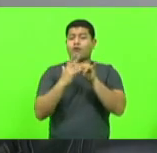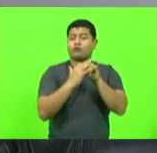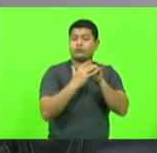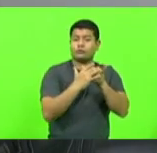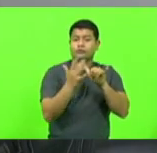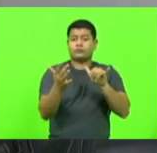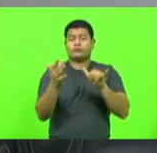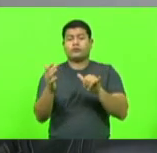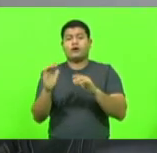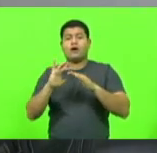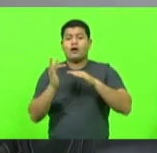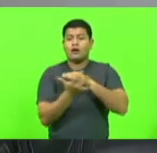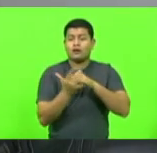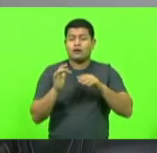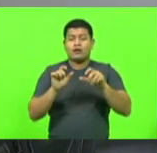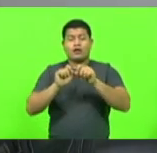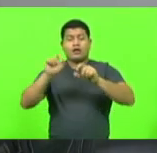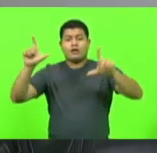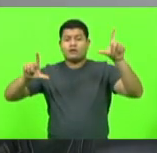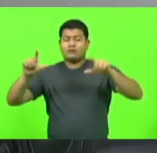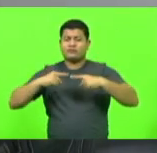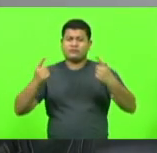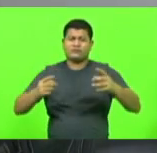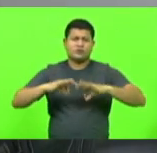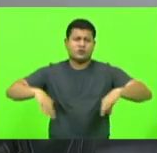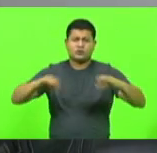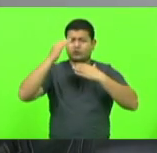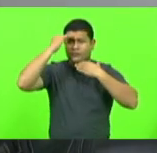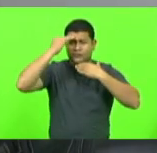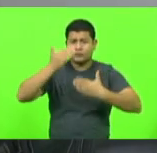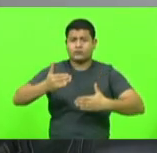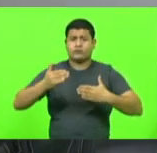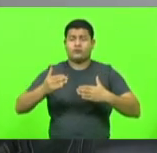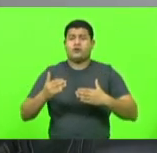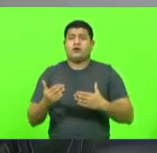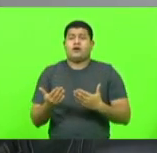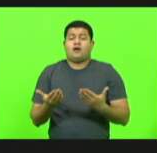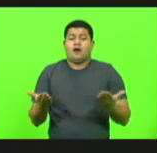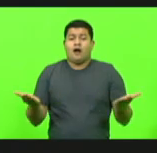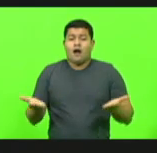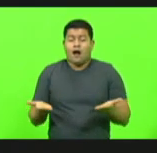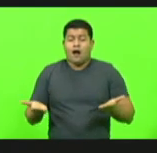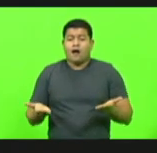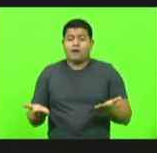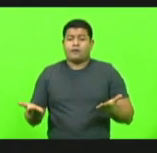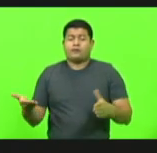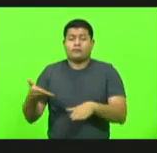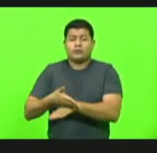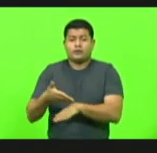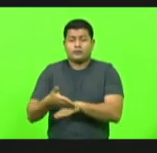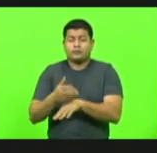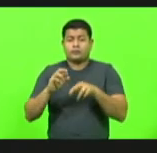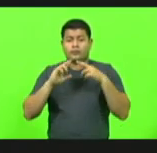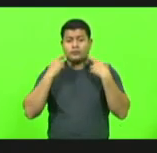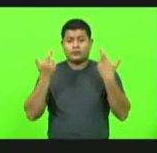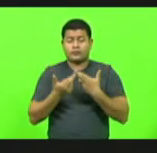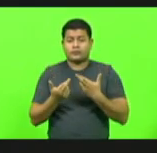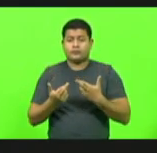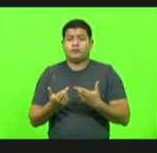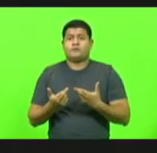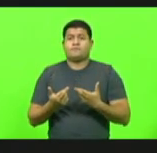sociais, na TVAL, enfim, e agradeço todas as pessoas que ajudaram a fazer essa sessão